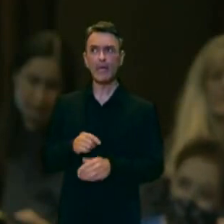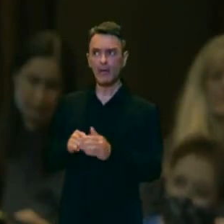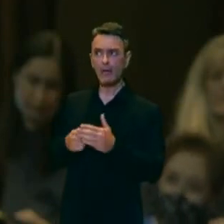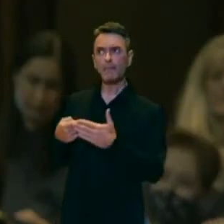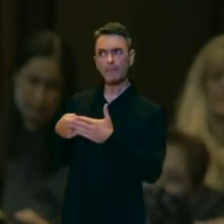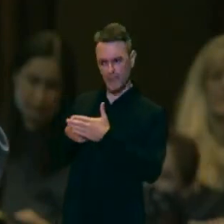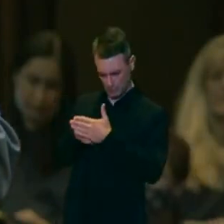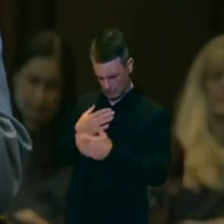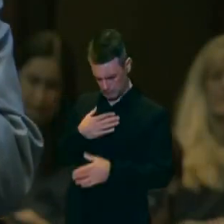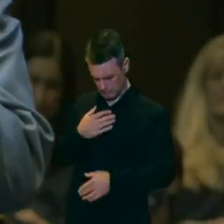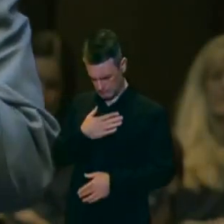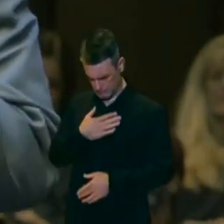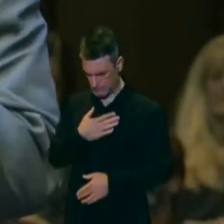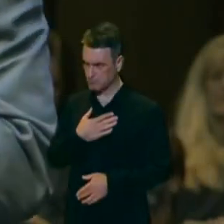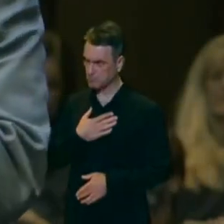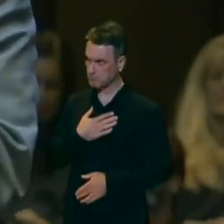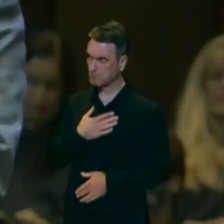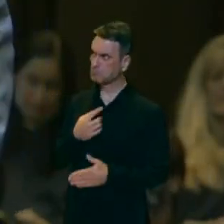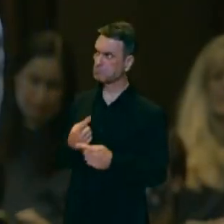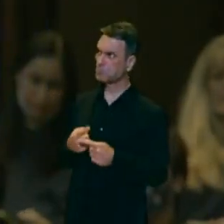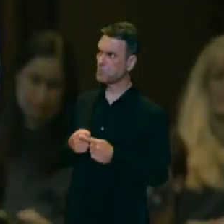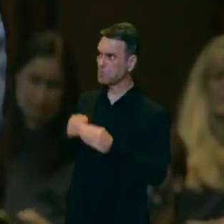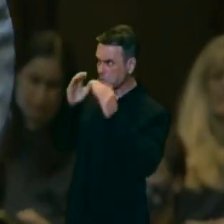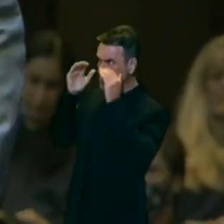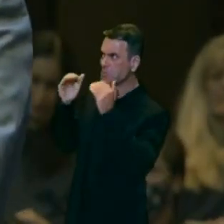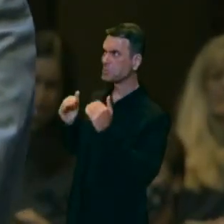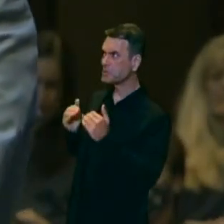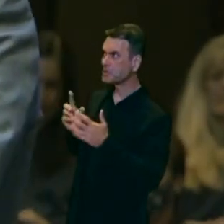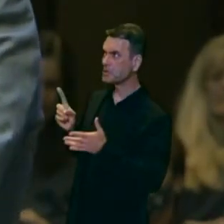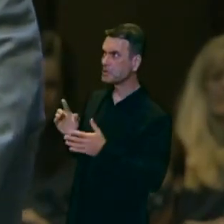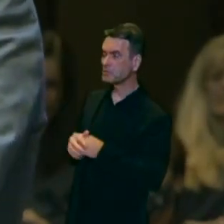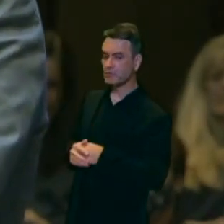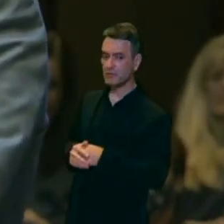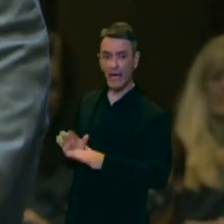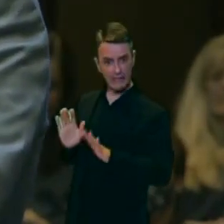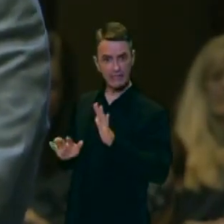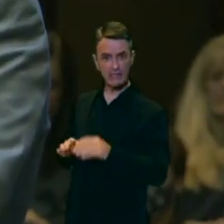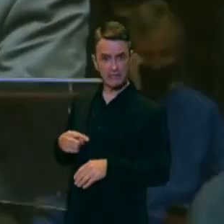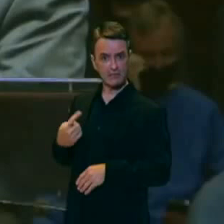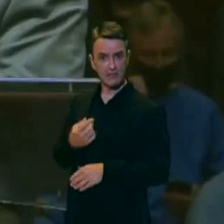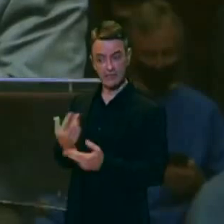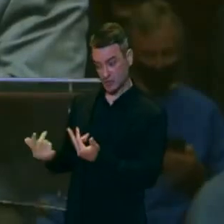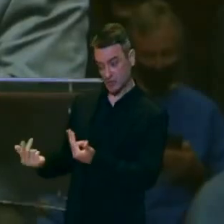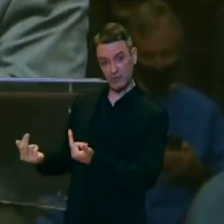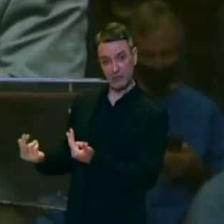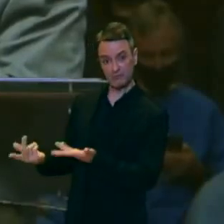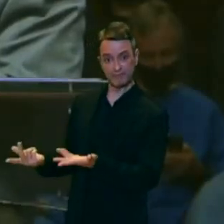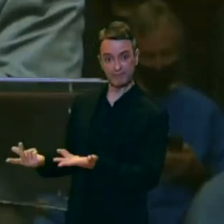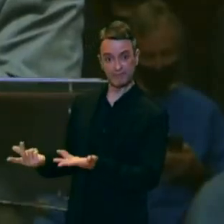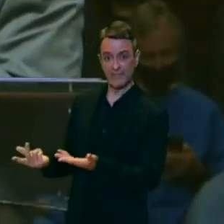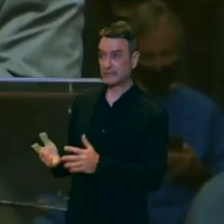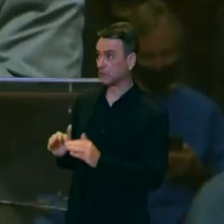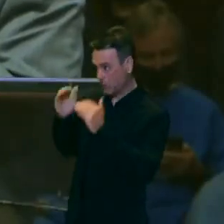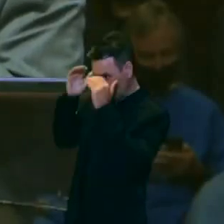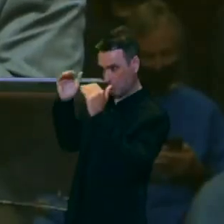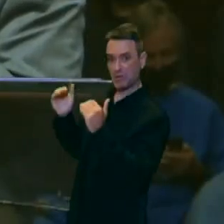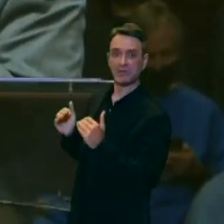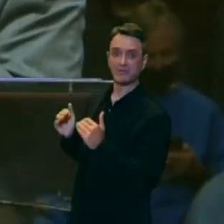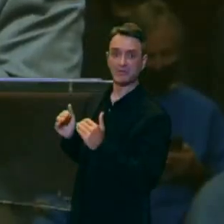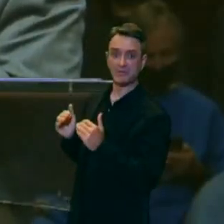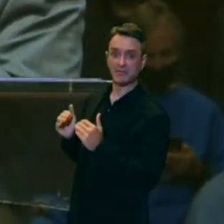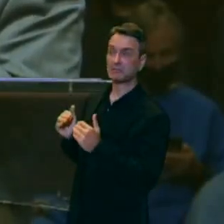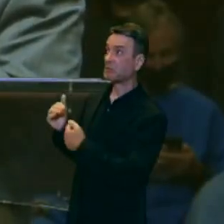essa mesma atitude de Zedequias. Ouve a voz do Senhor, tem até um temor do Senhor no coração,